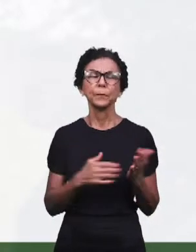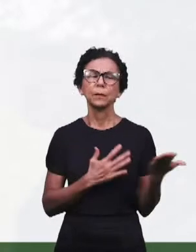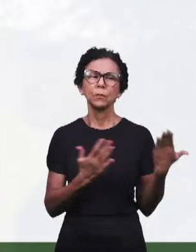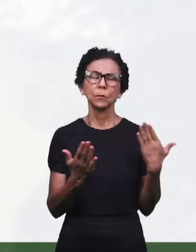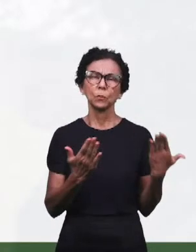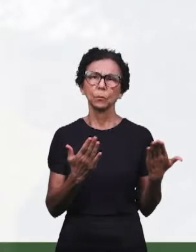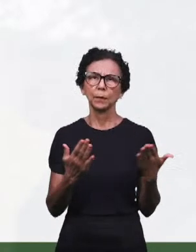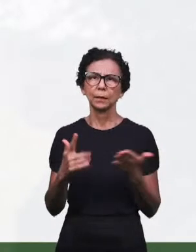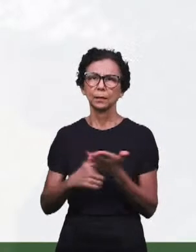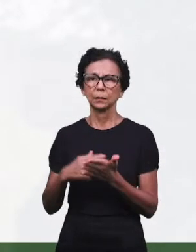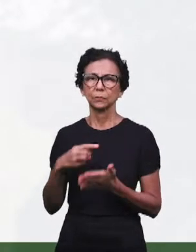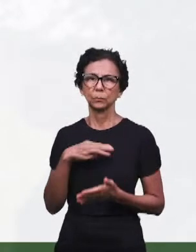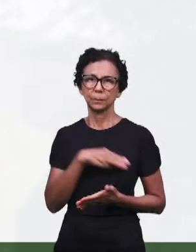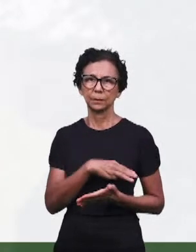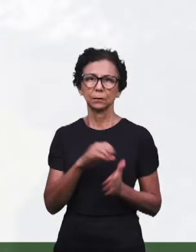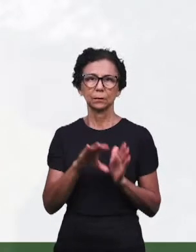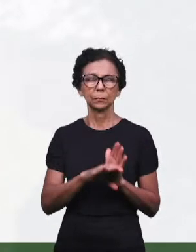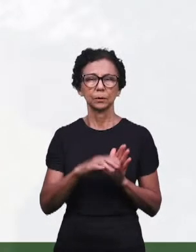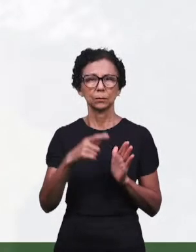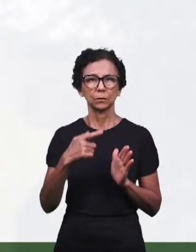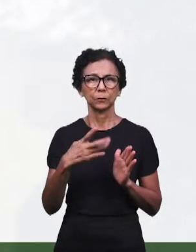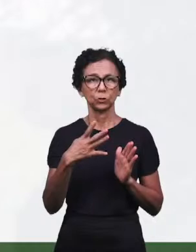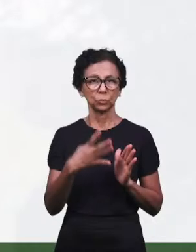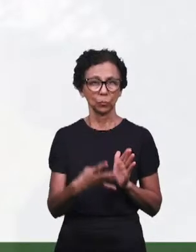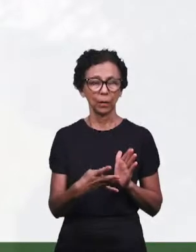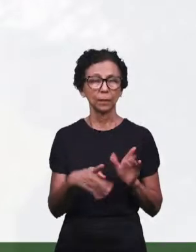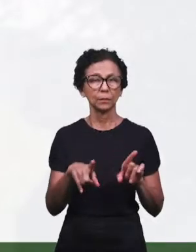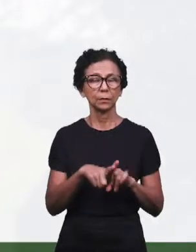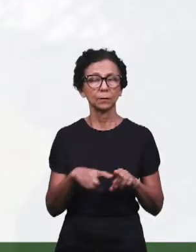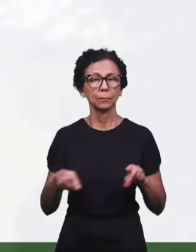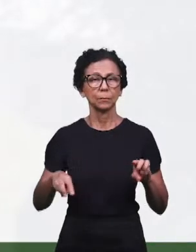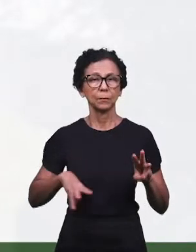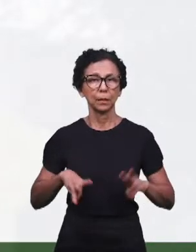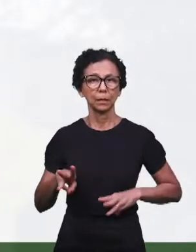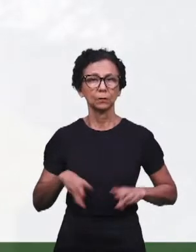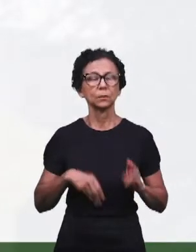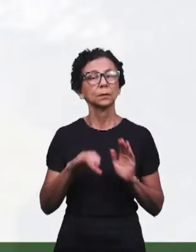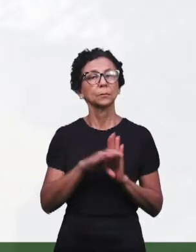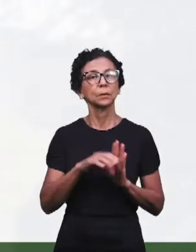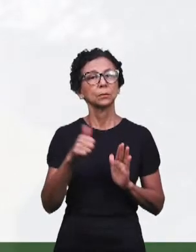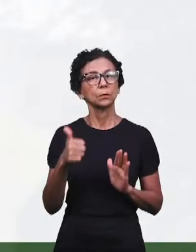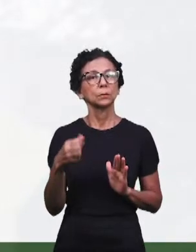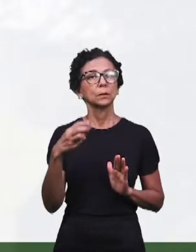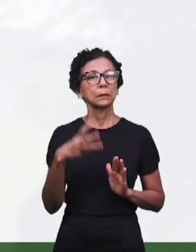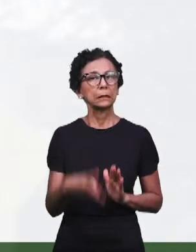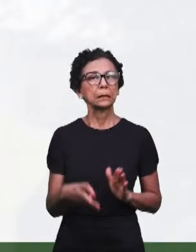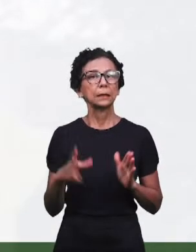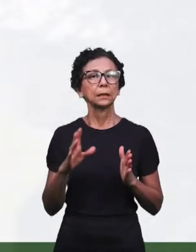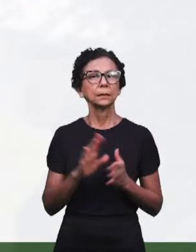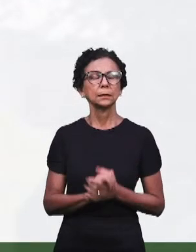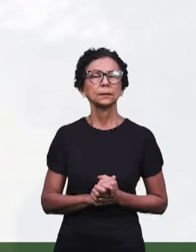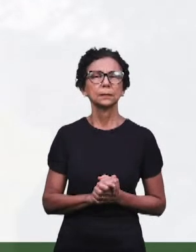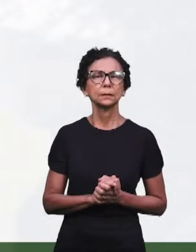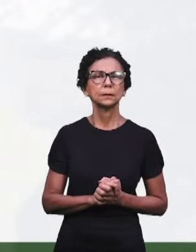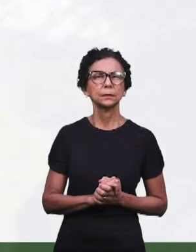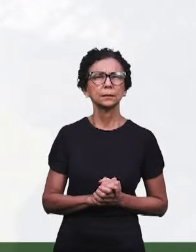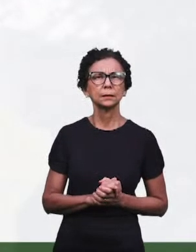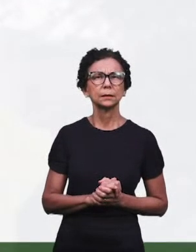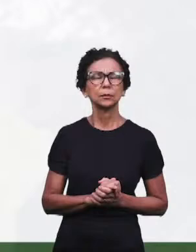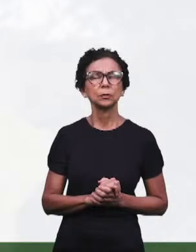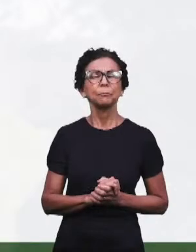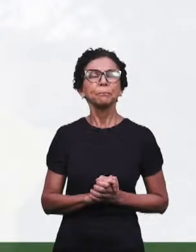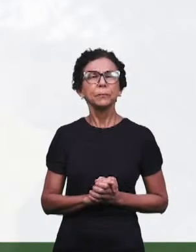capítulo 24, e em Marcos, capítulo 13, e identifique a correspondência desse